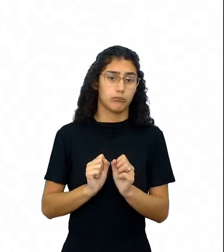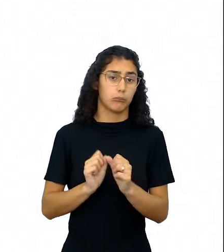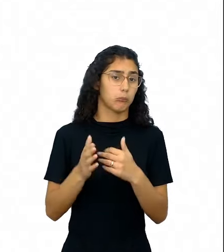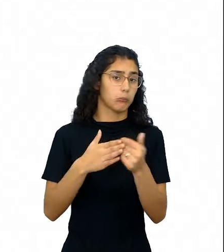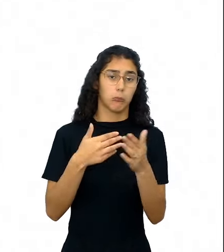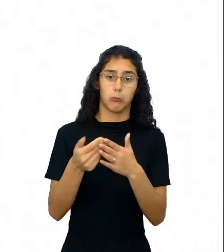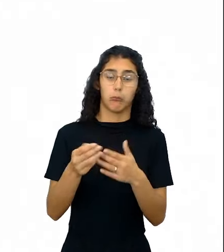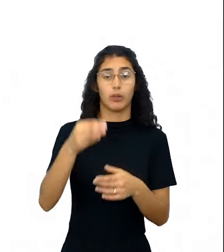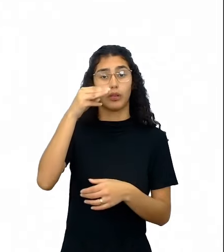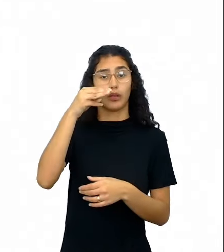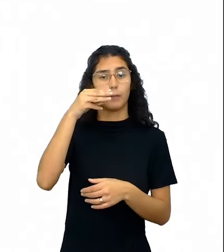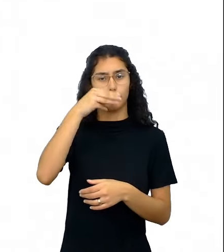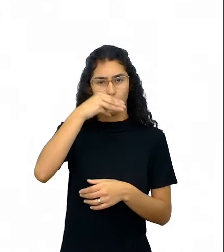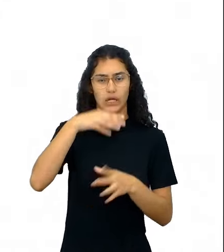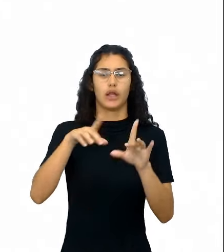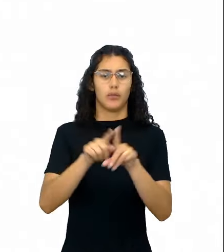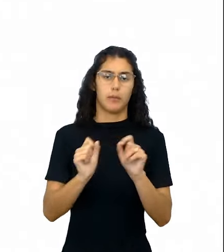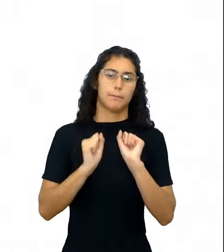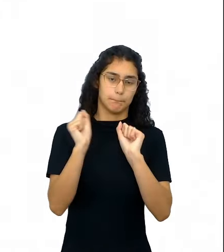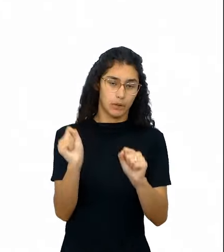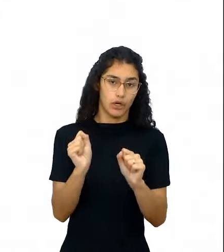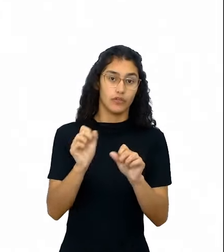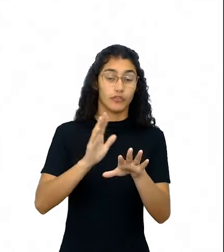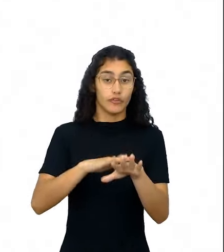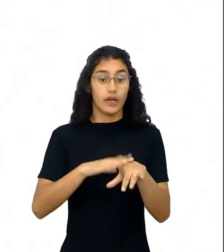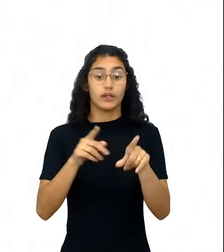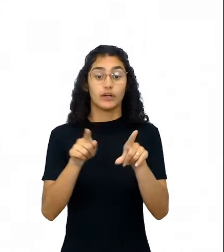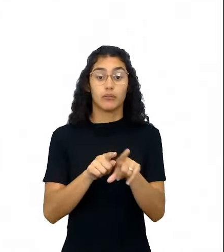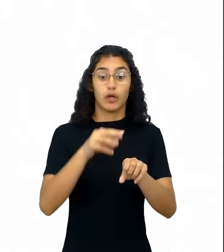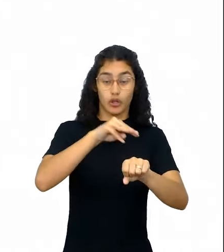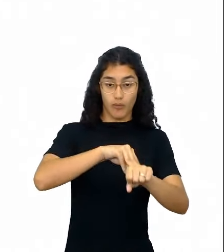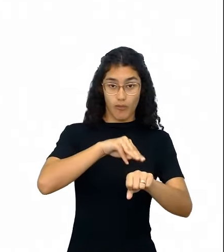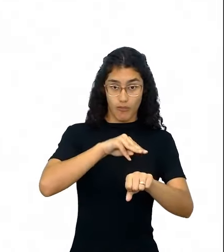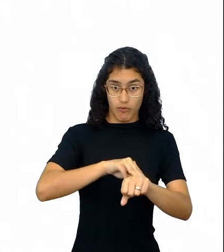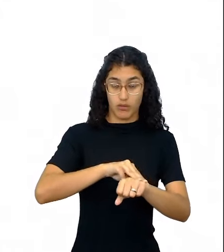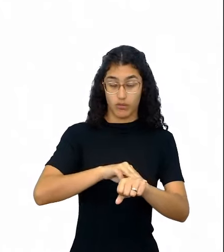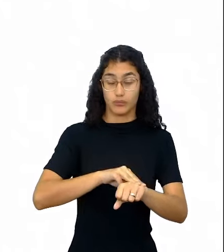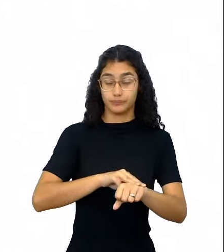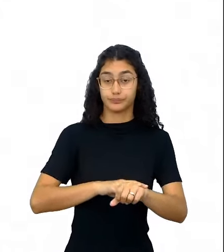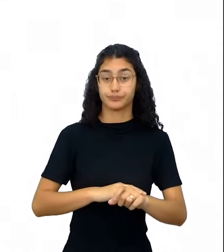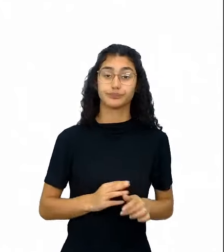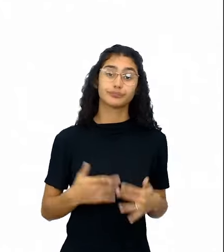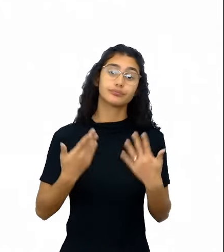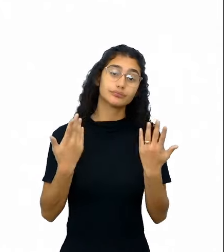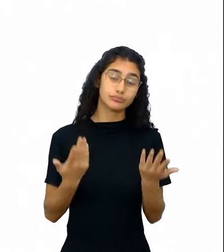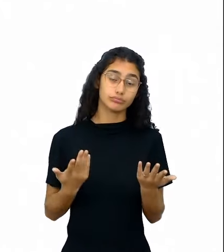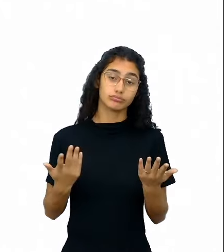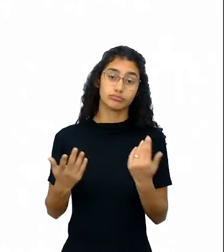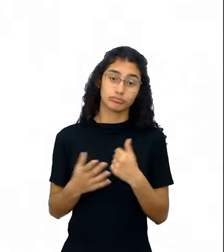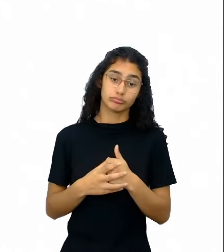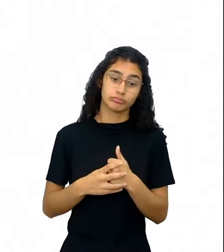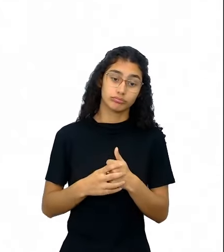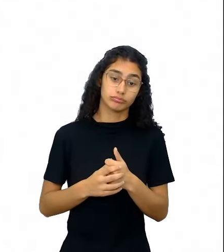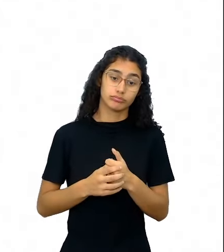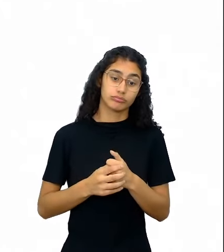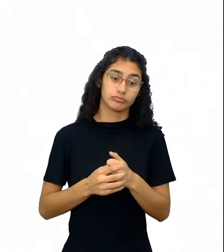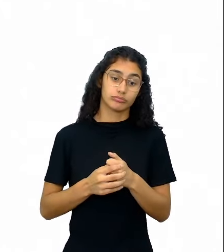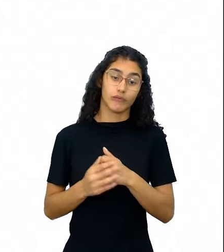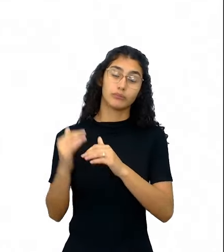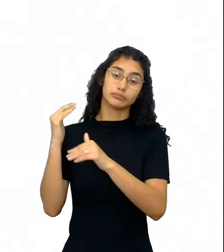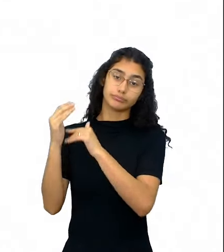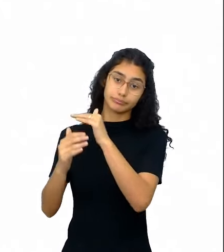da Mônica e assim por diante. Aquilo foi feito em um determinado momento do tempo e está sendo